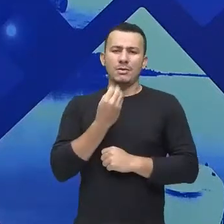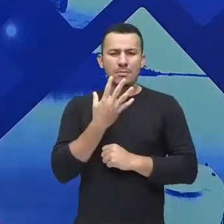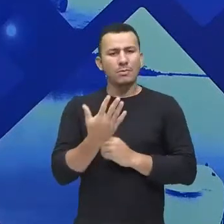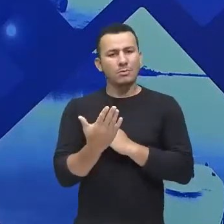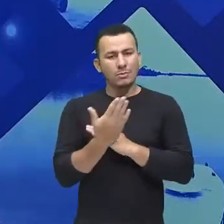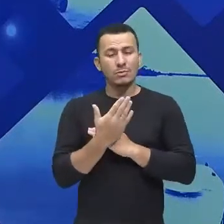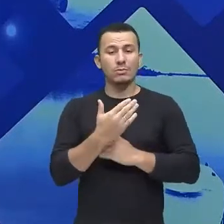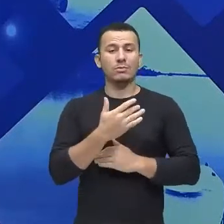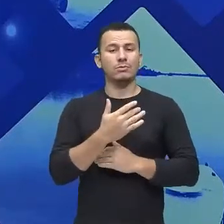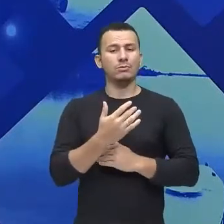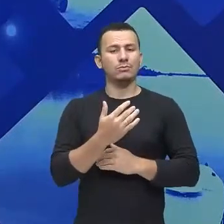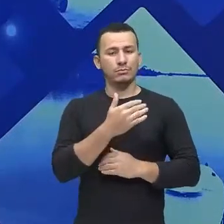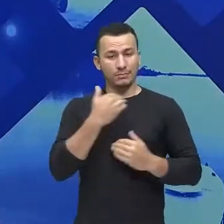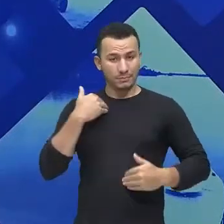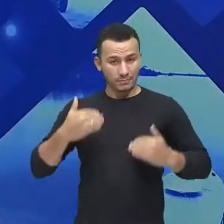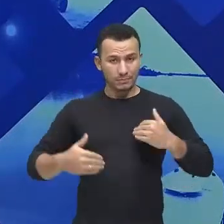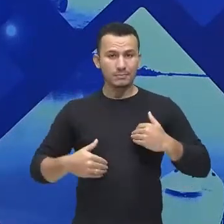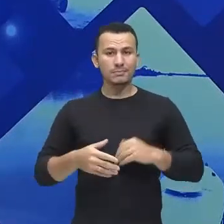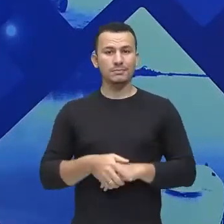ser